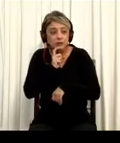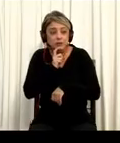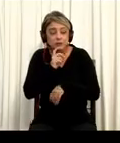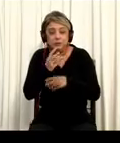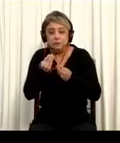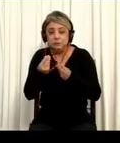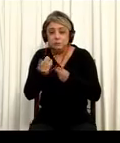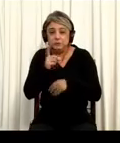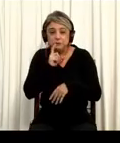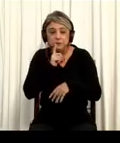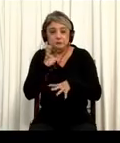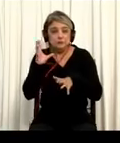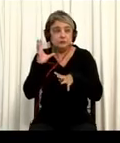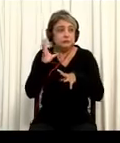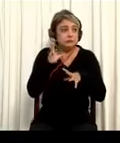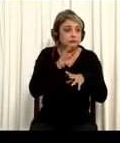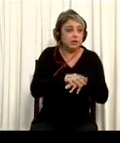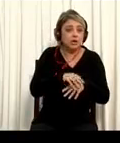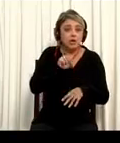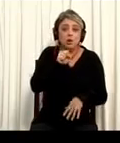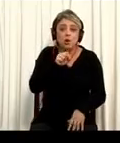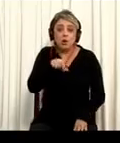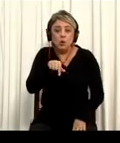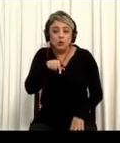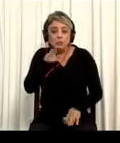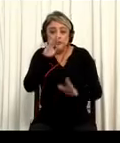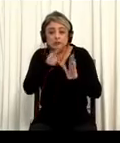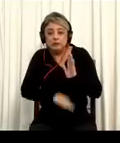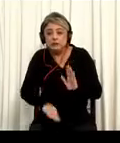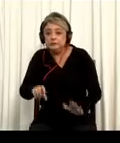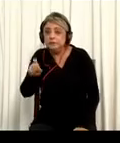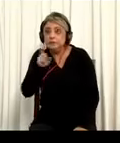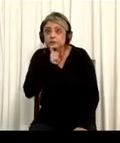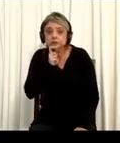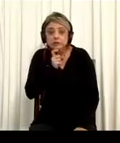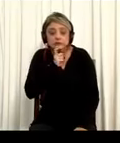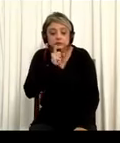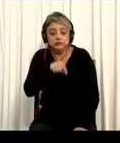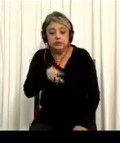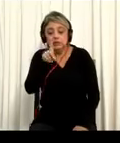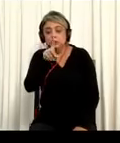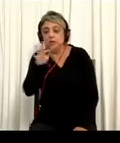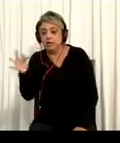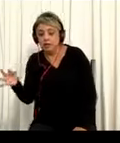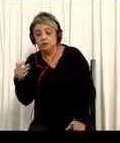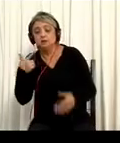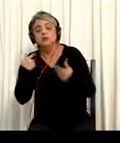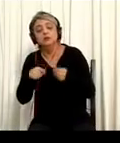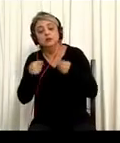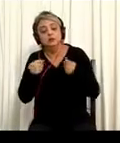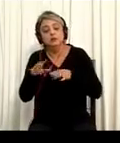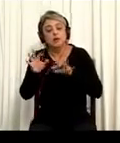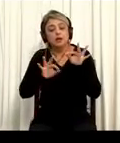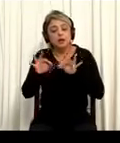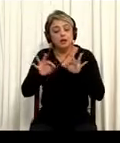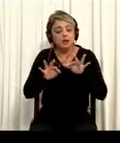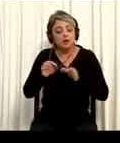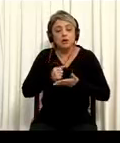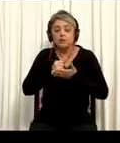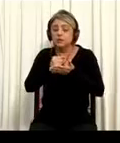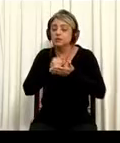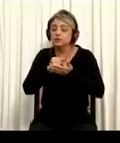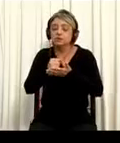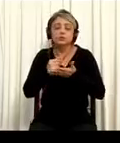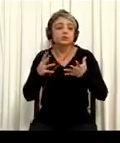apertando muito, chegou a ter 8 graus aqui no Distrito Federal durante a noite, então a gente precisa da colaboração de todas e todas